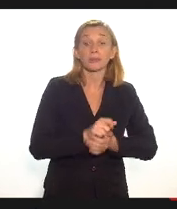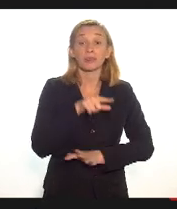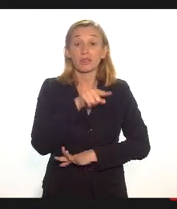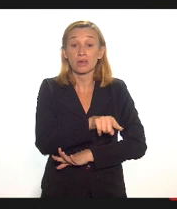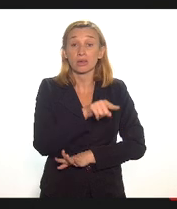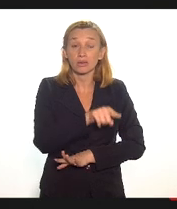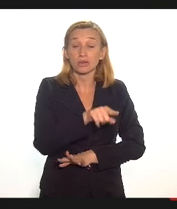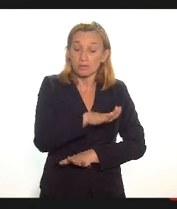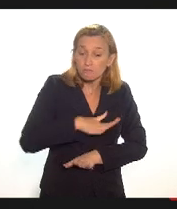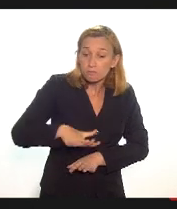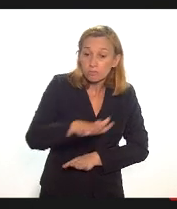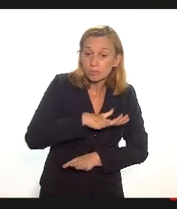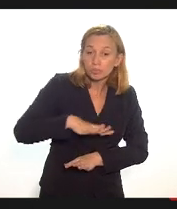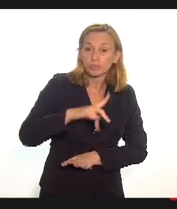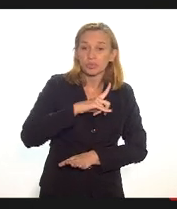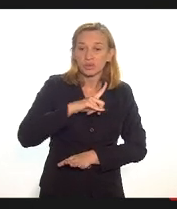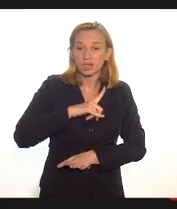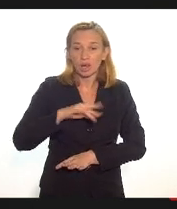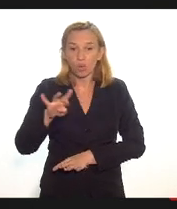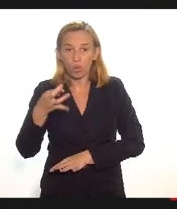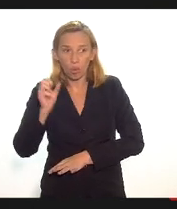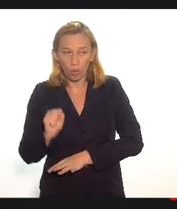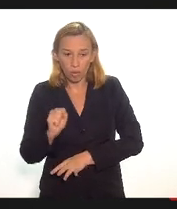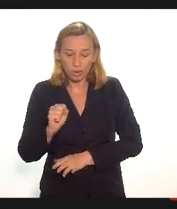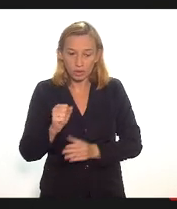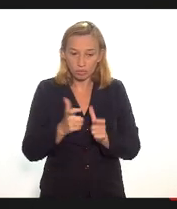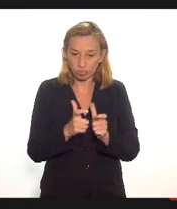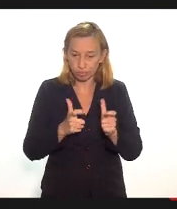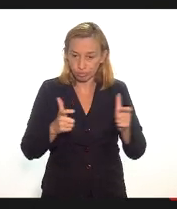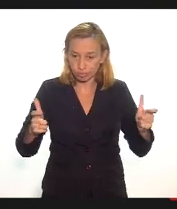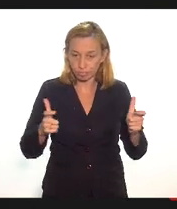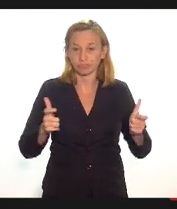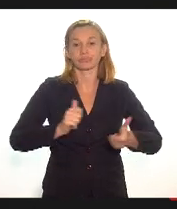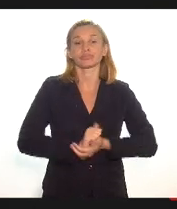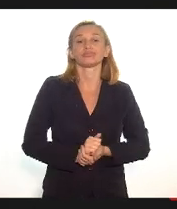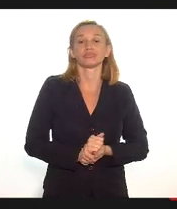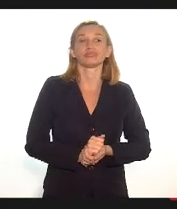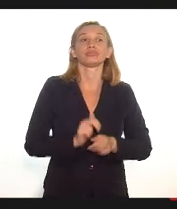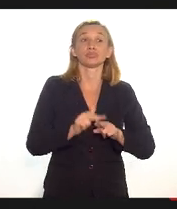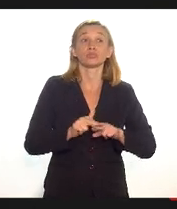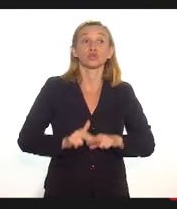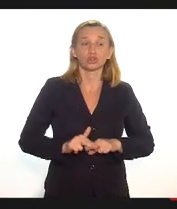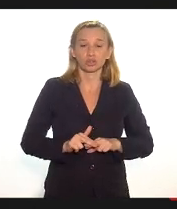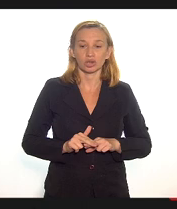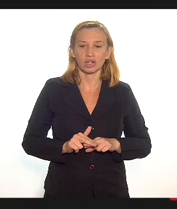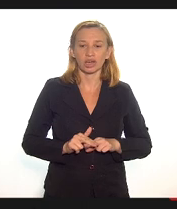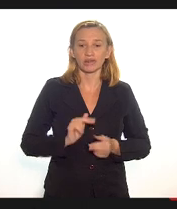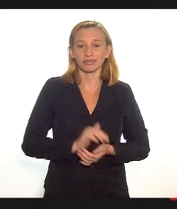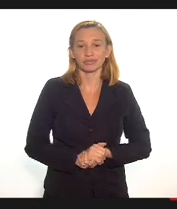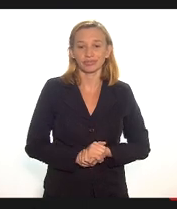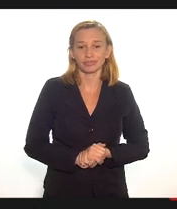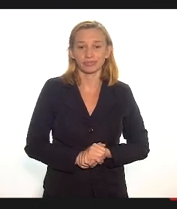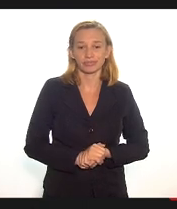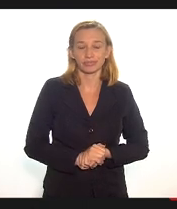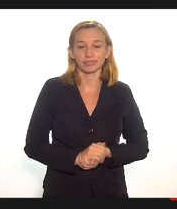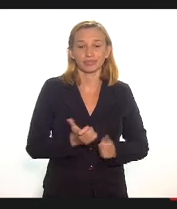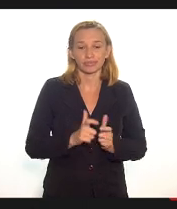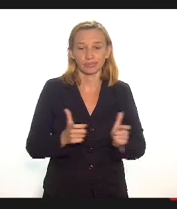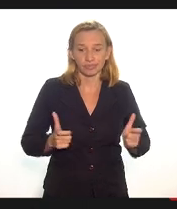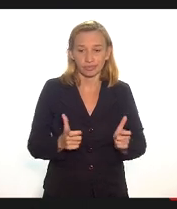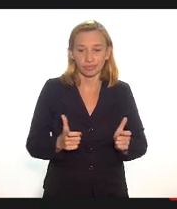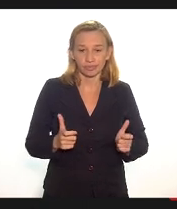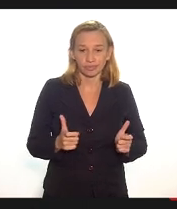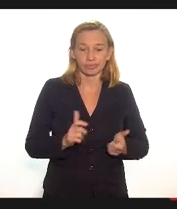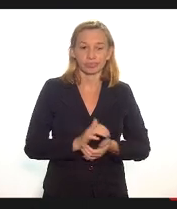E esse campo terá um royalty crescente por conta, tá, do crescimento